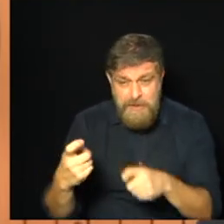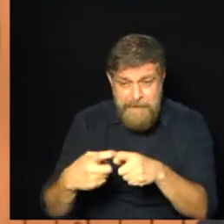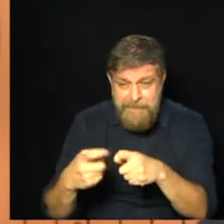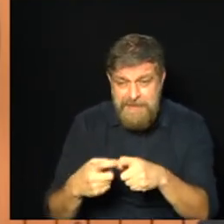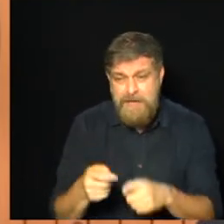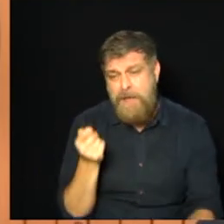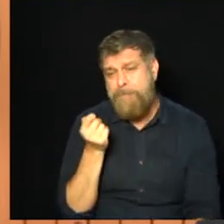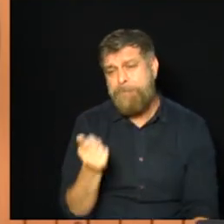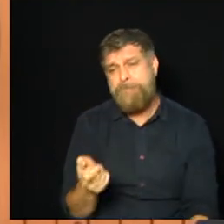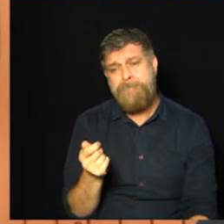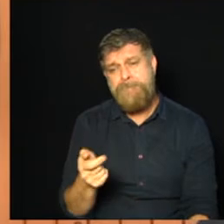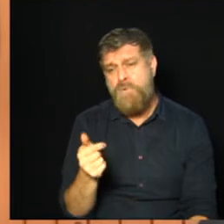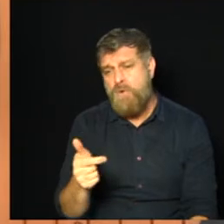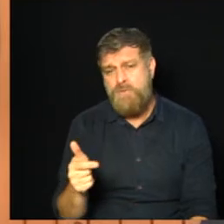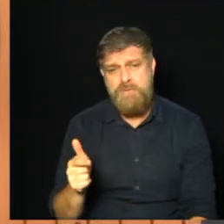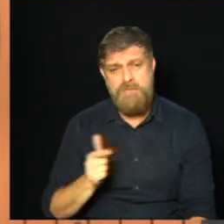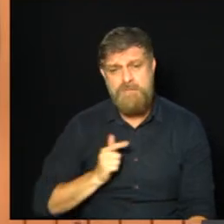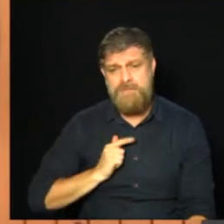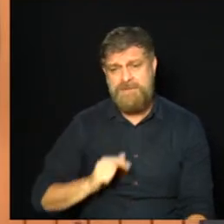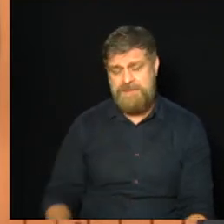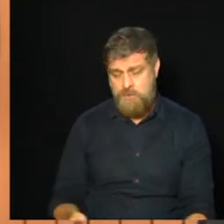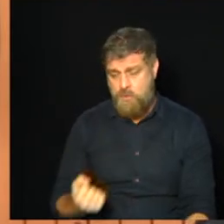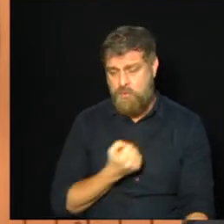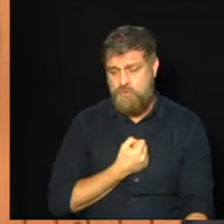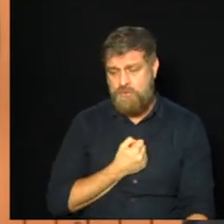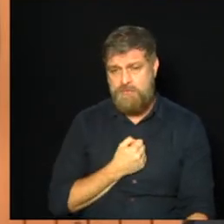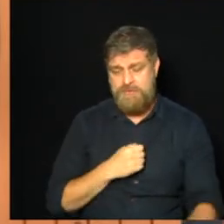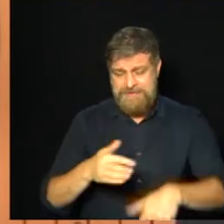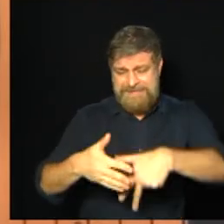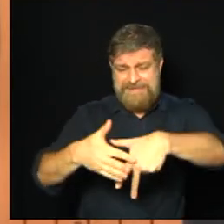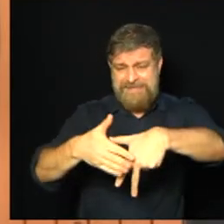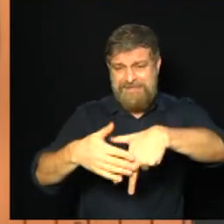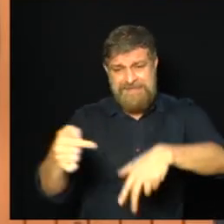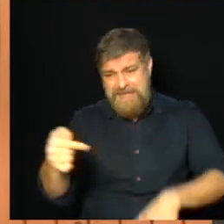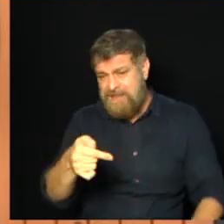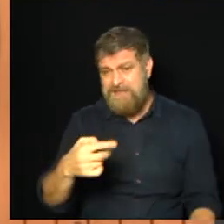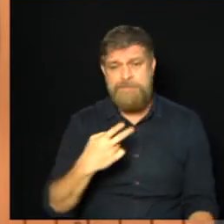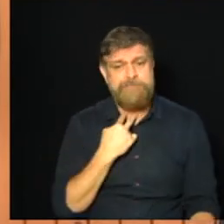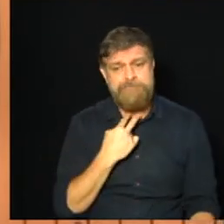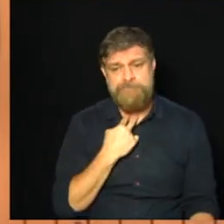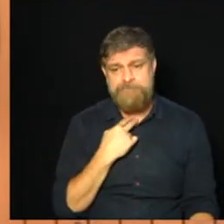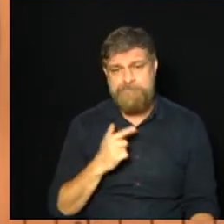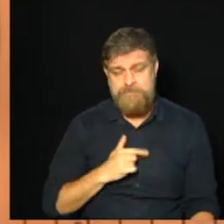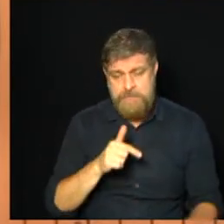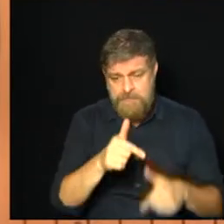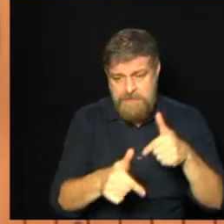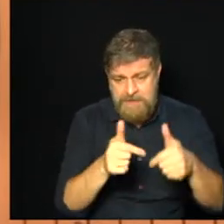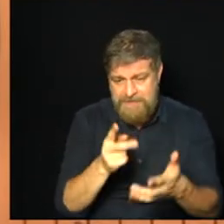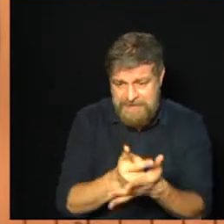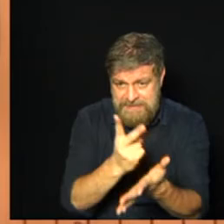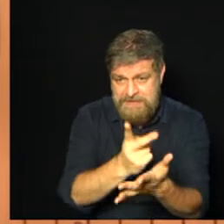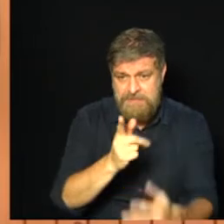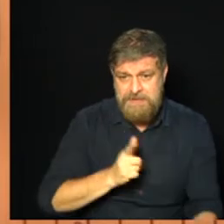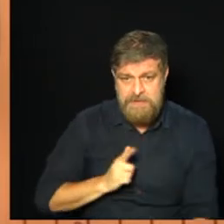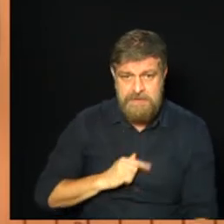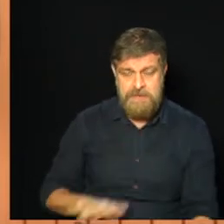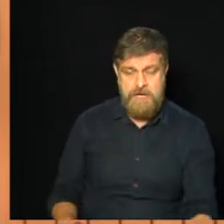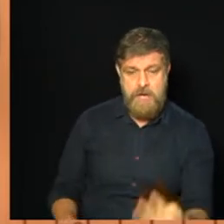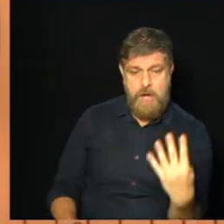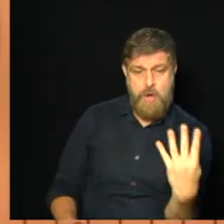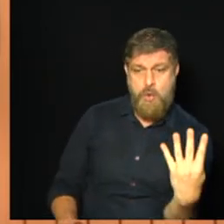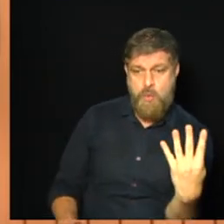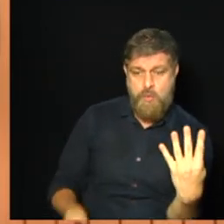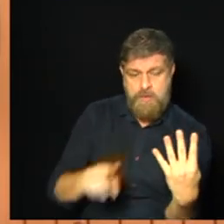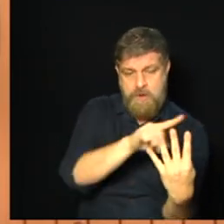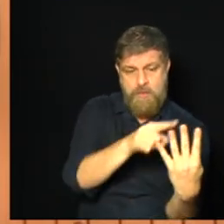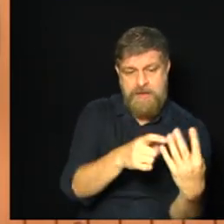Grande, para um volume que tem lá, acaba comprometendo. A gente tem que trabalhar sempre na lógica da classificação de